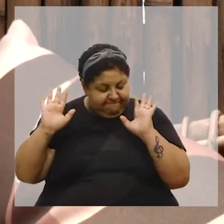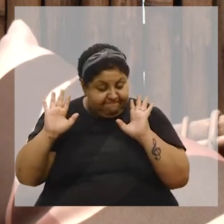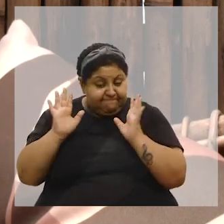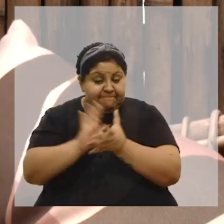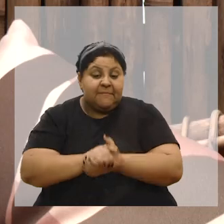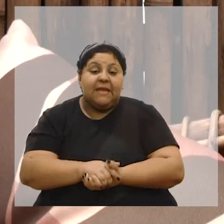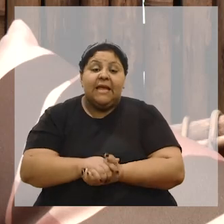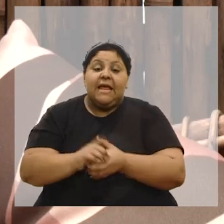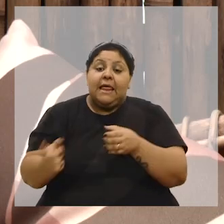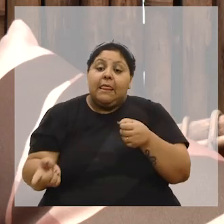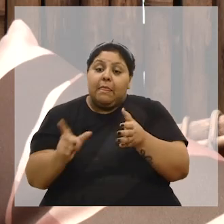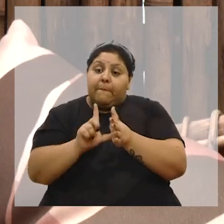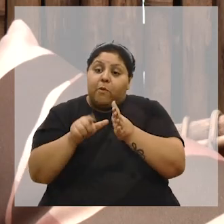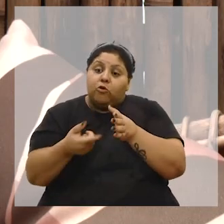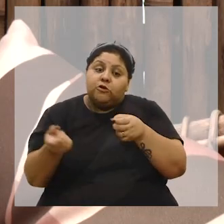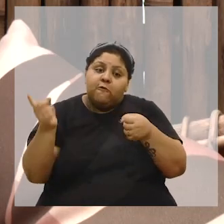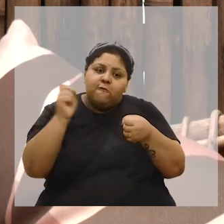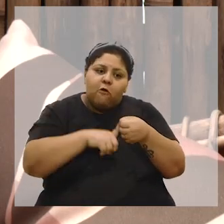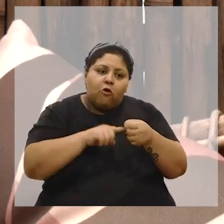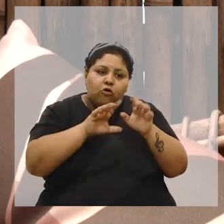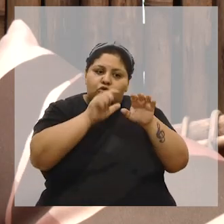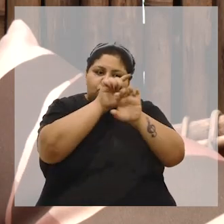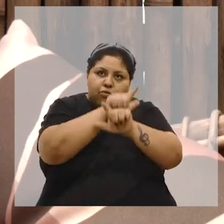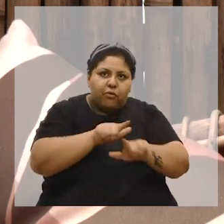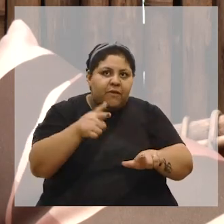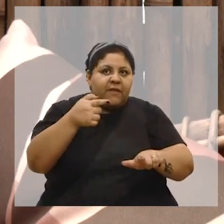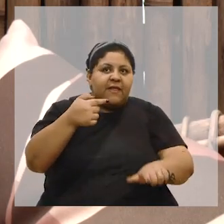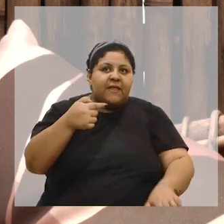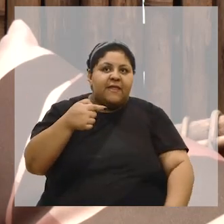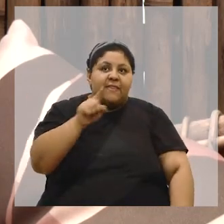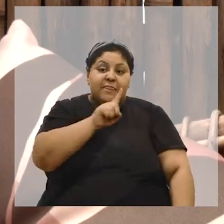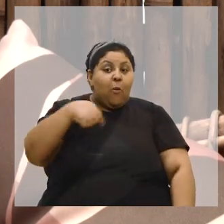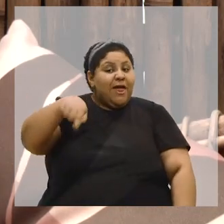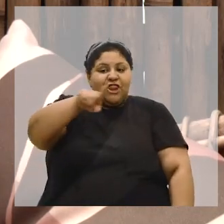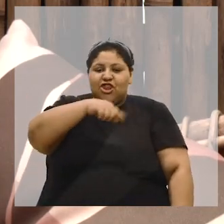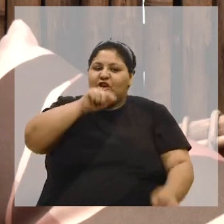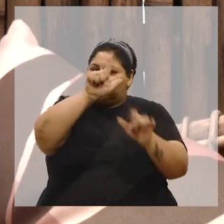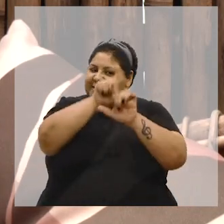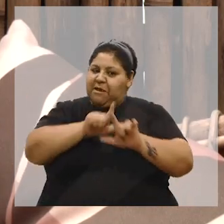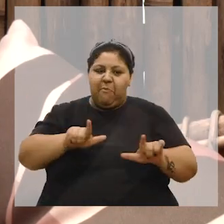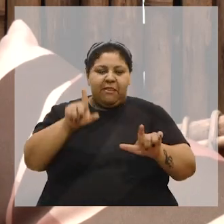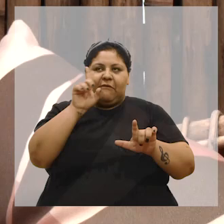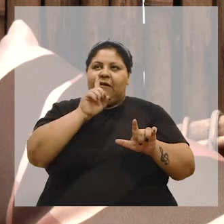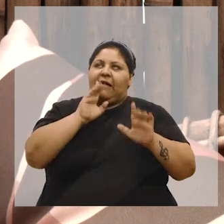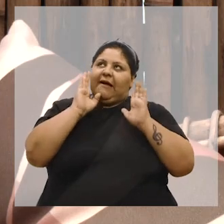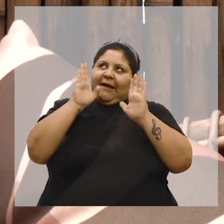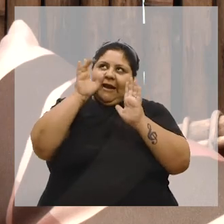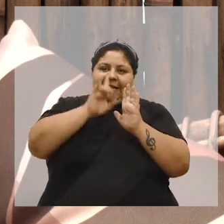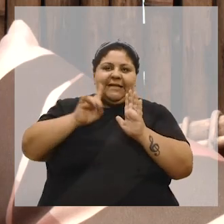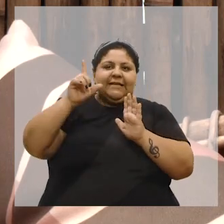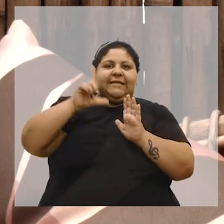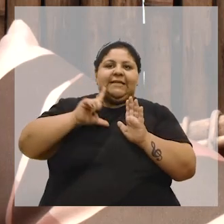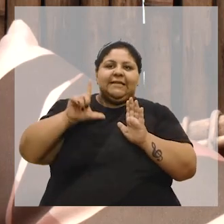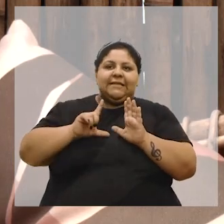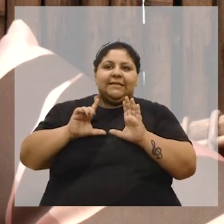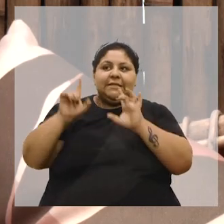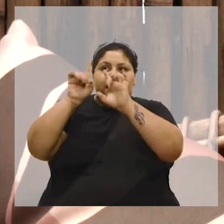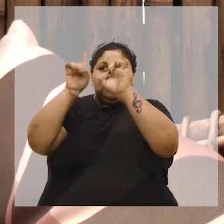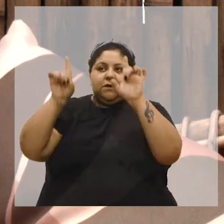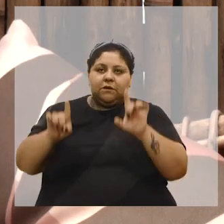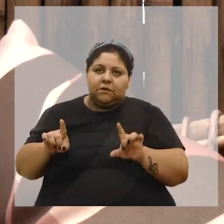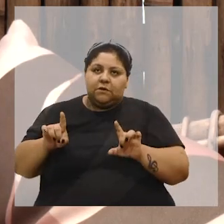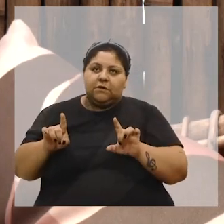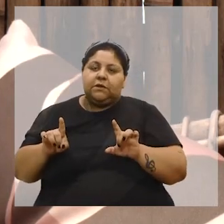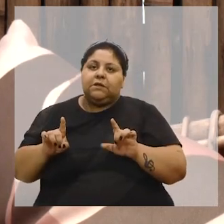meio desastrada. E aí, quando a gente volta, tá tudo limpo. Não é a gente que limpa, graças a Deus. Existe